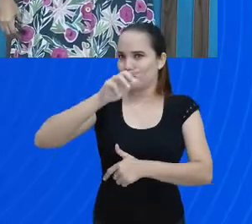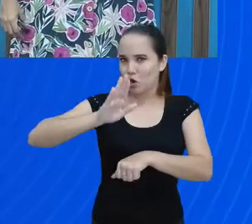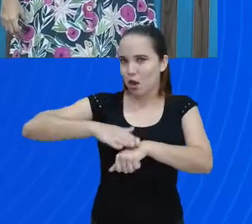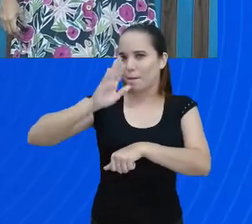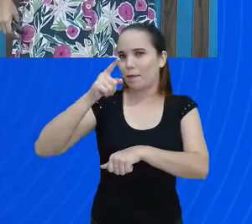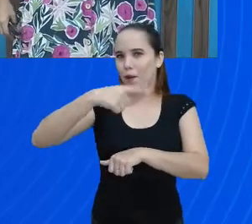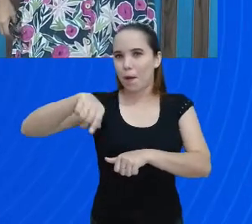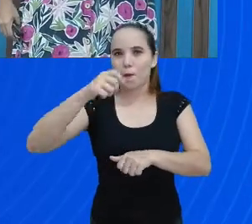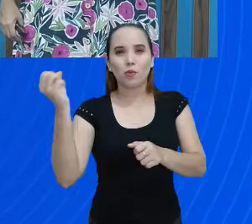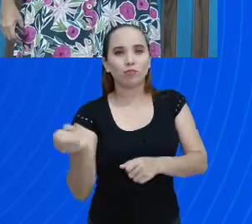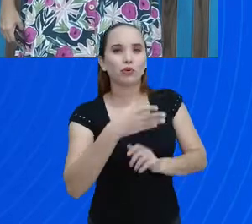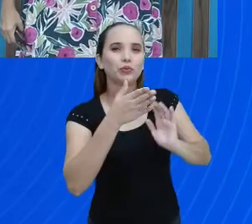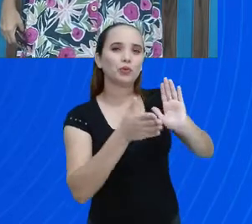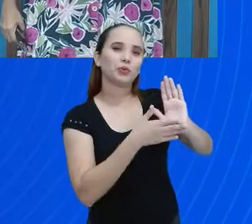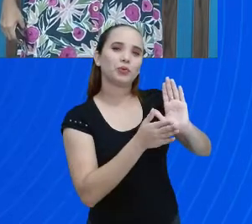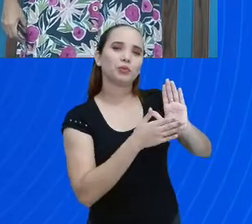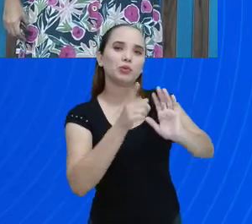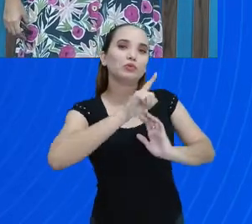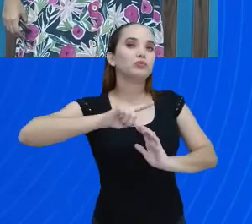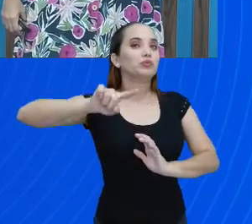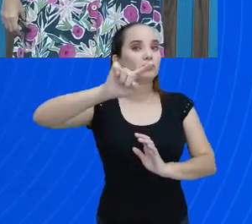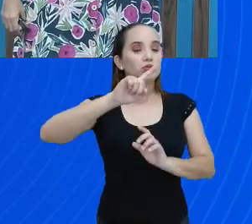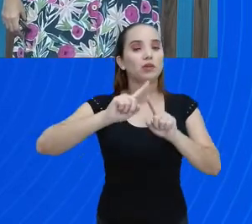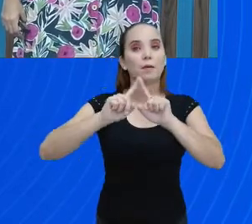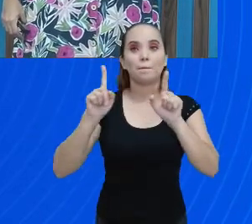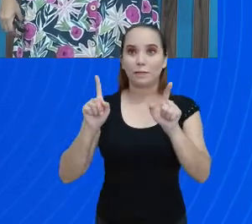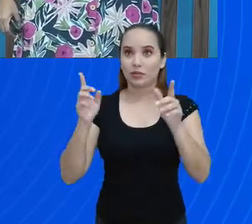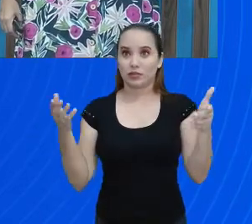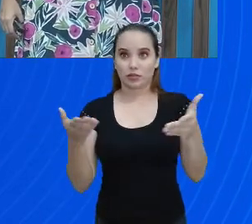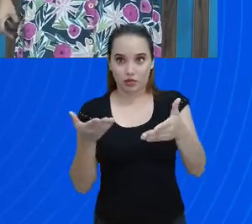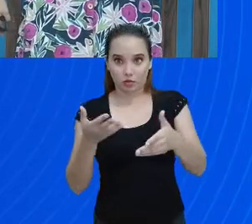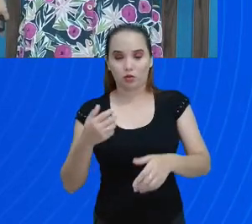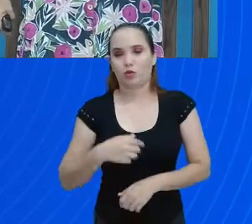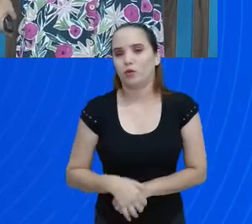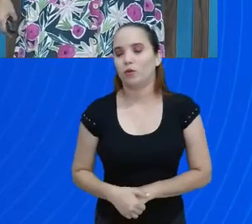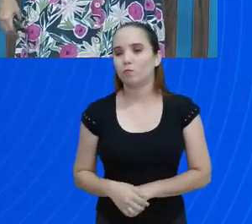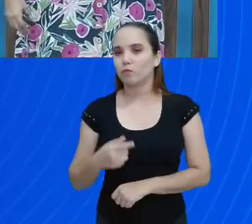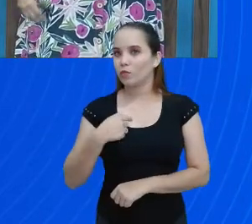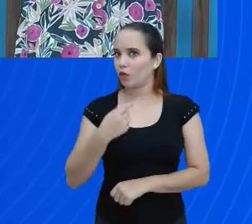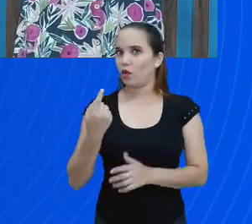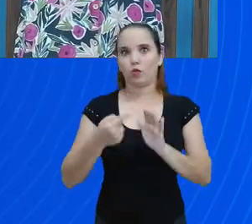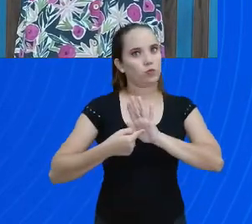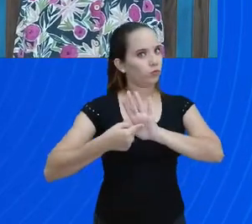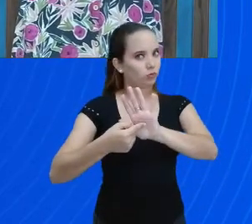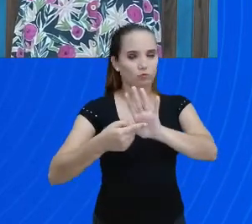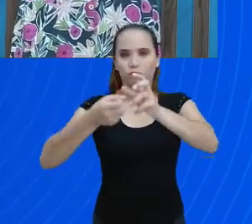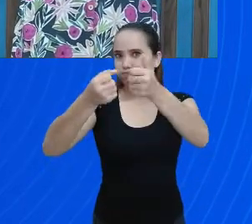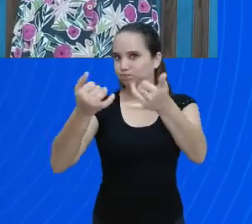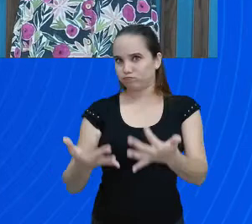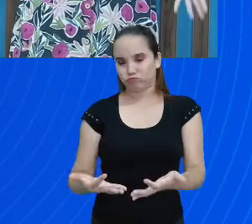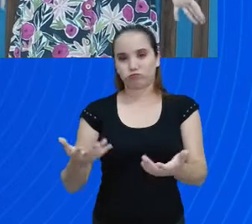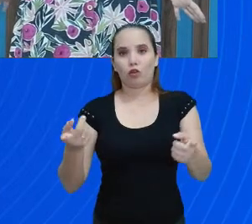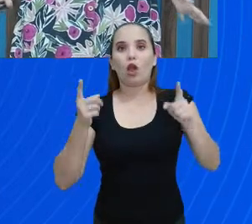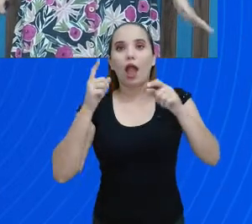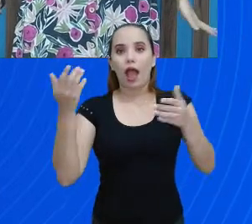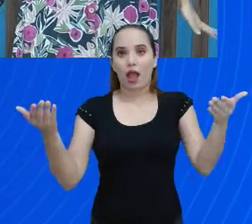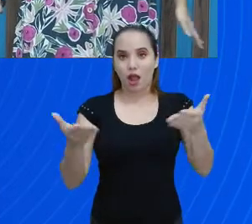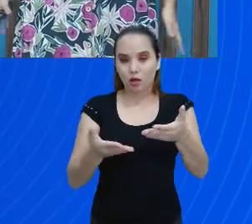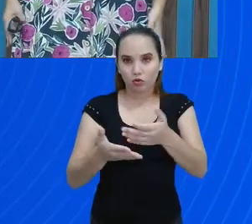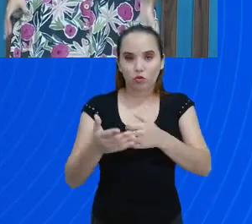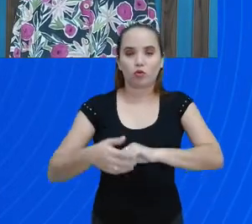proposta. Só que dessa vez, eu vou fazer o seguinte. Eu não vou mostrar uma descrição e depois a imagem. Eu vou